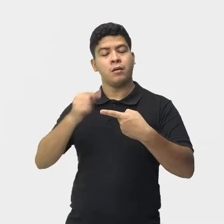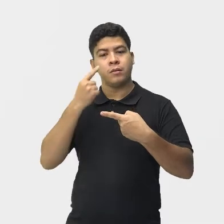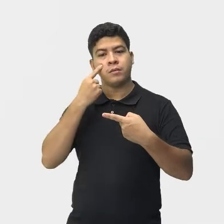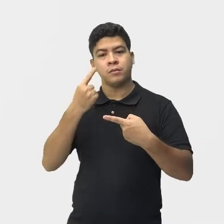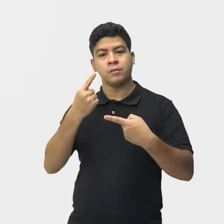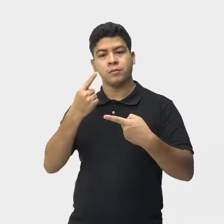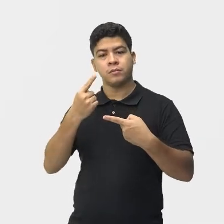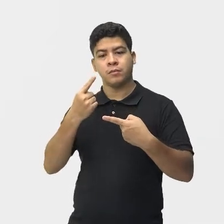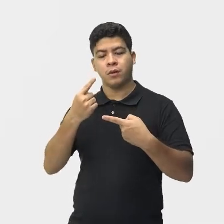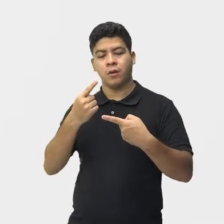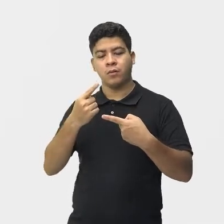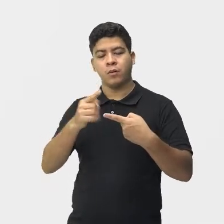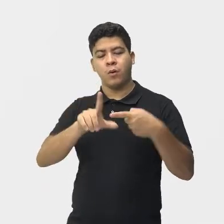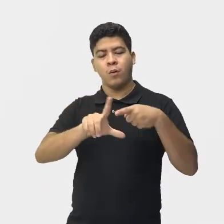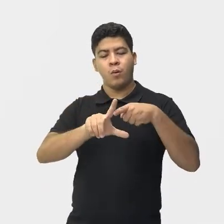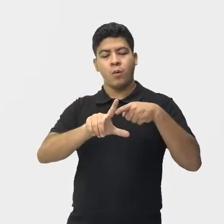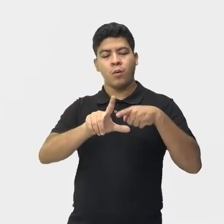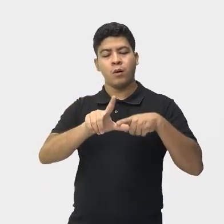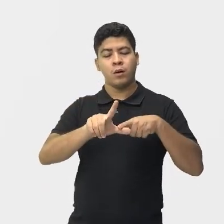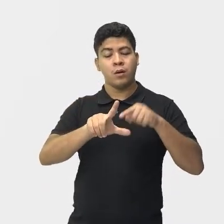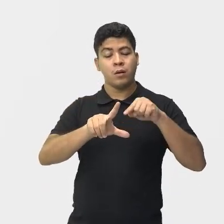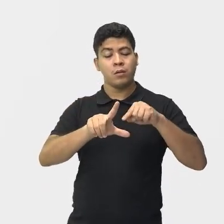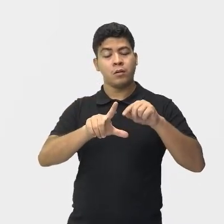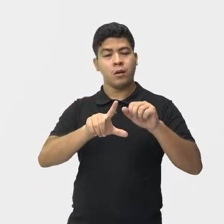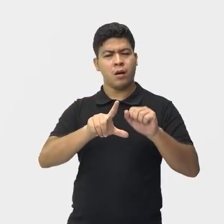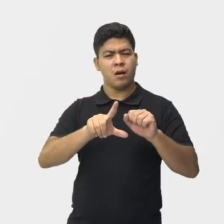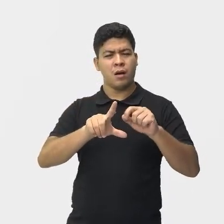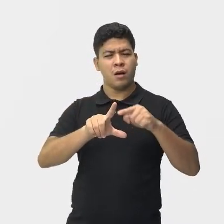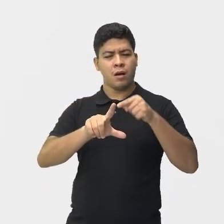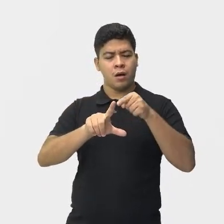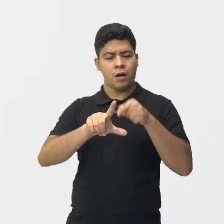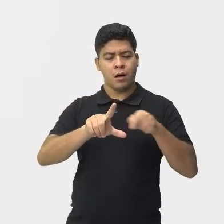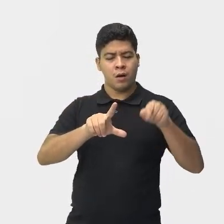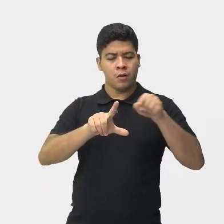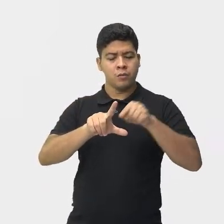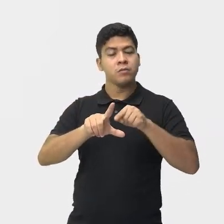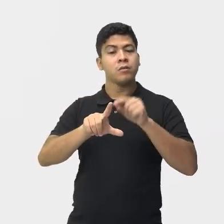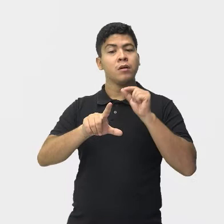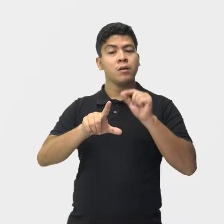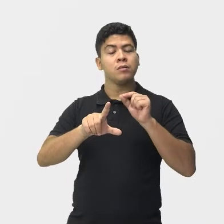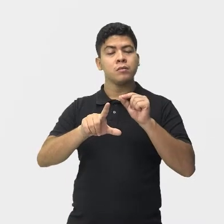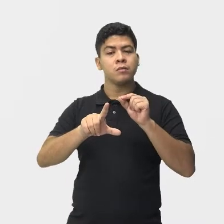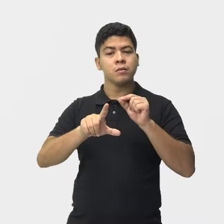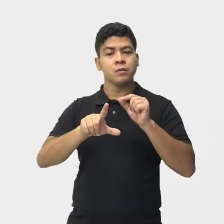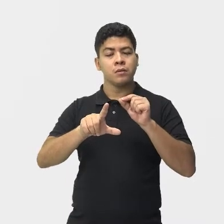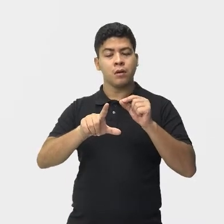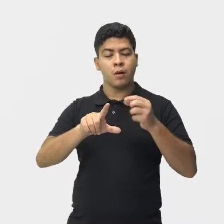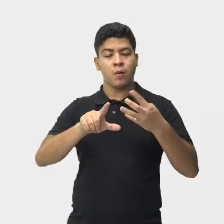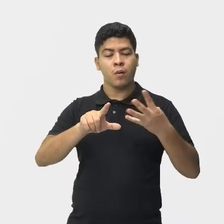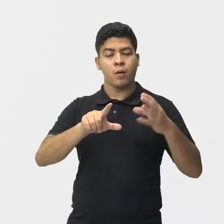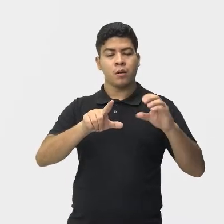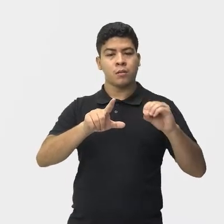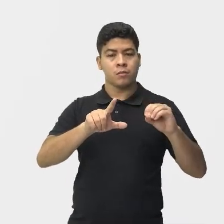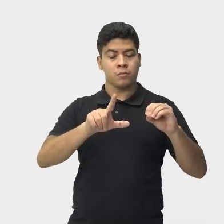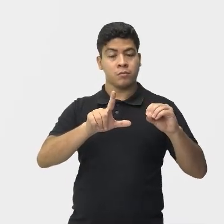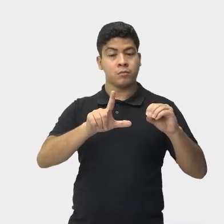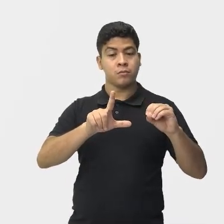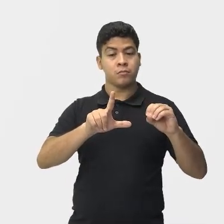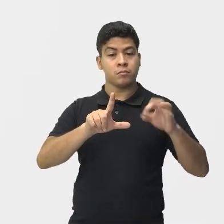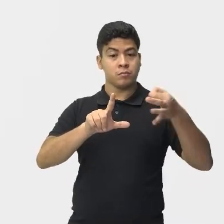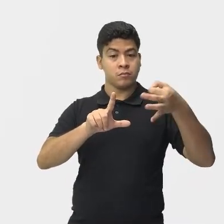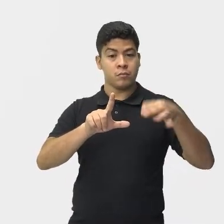alfa aqui, ó, que é o cateto oposto, que vale 40, dividido pelo cateto adjacente, que vale 20